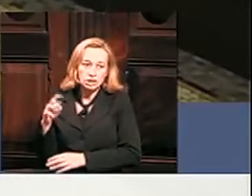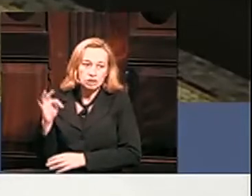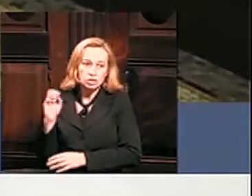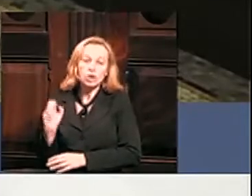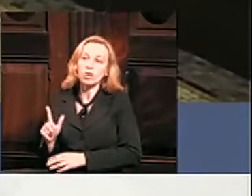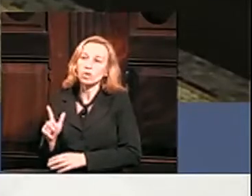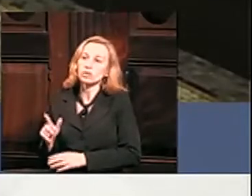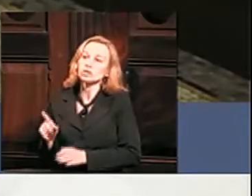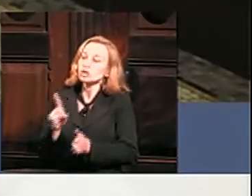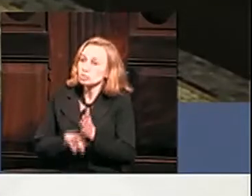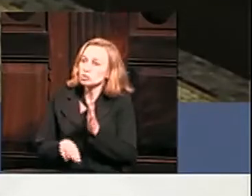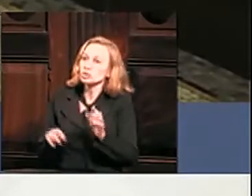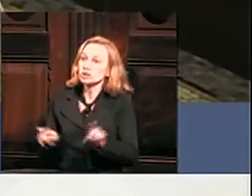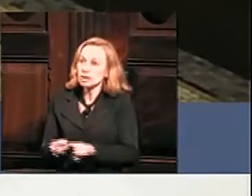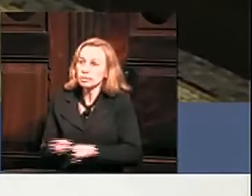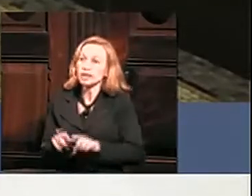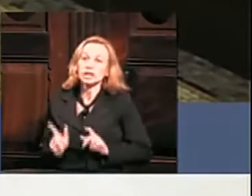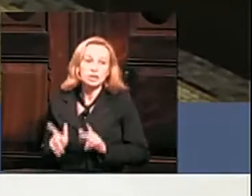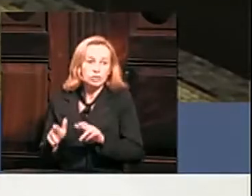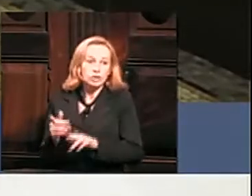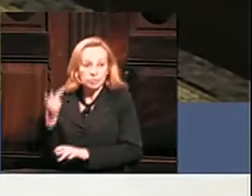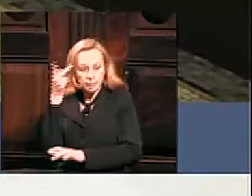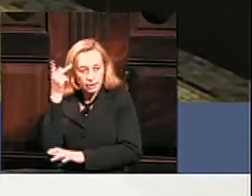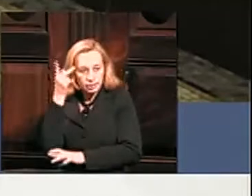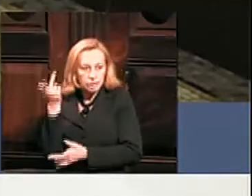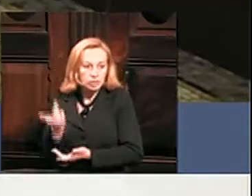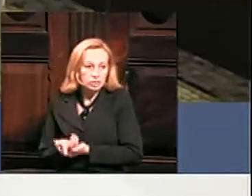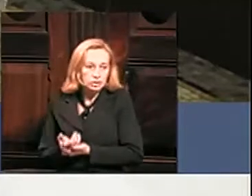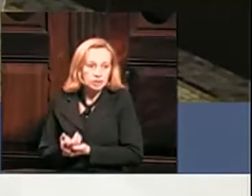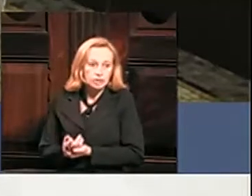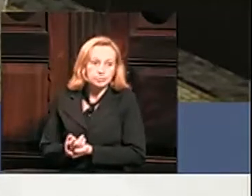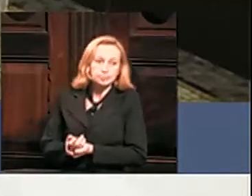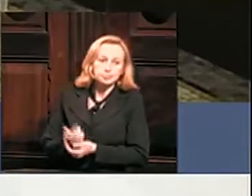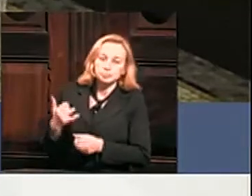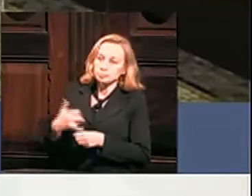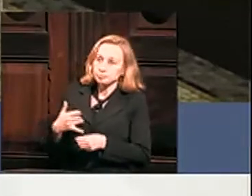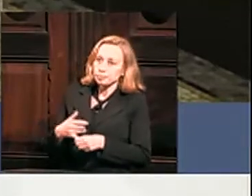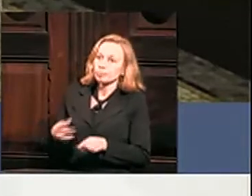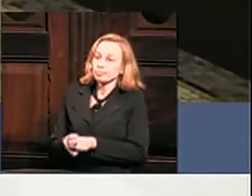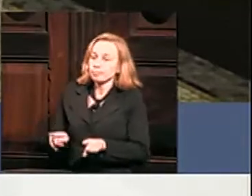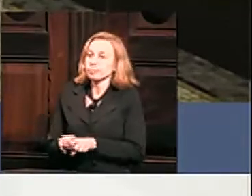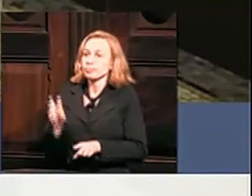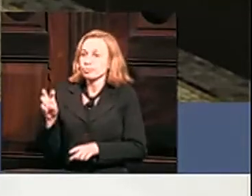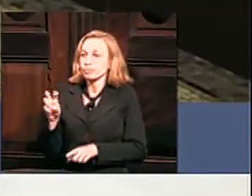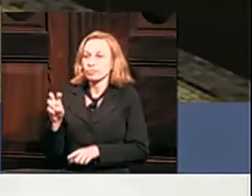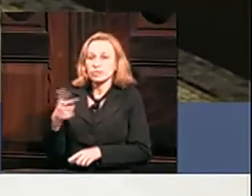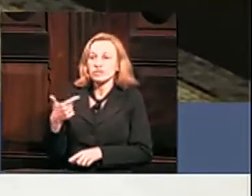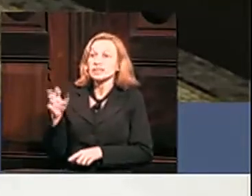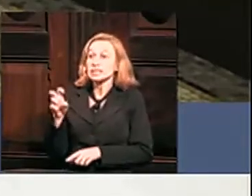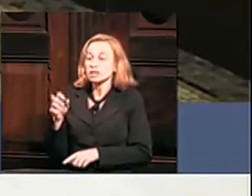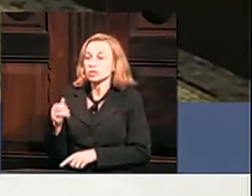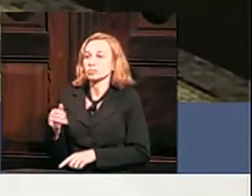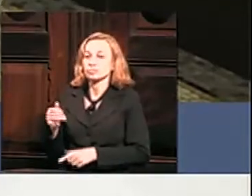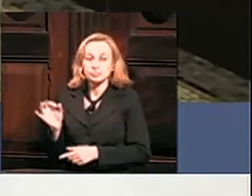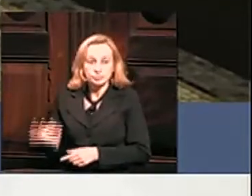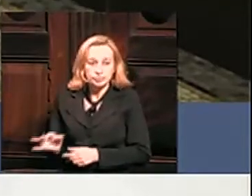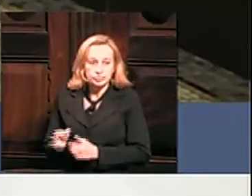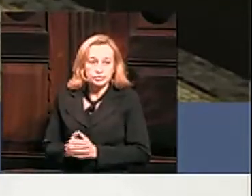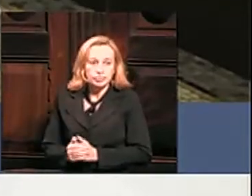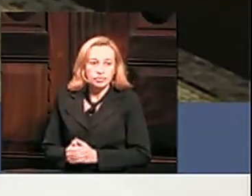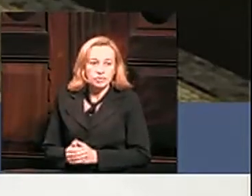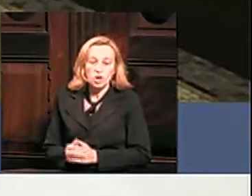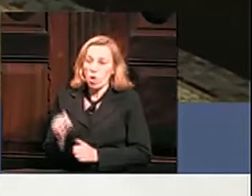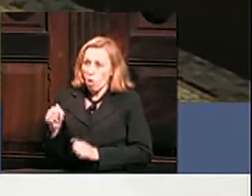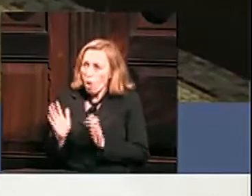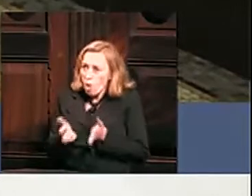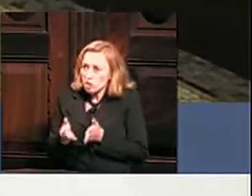mesmo patamar de São Paulo. A gasolina teria que ir por 25%, e não como é hoje, 34%.